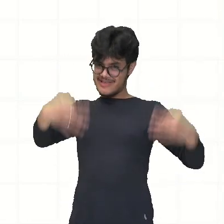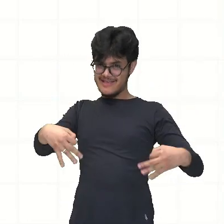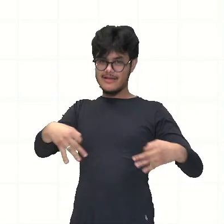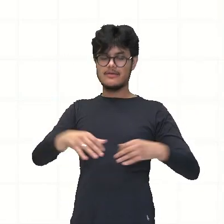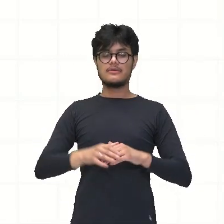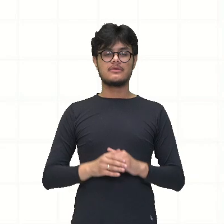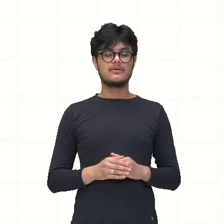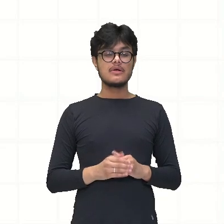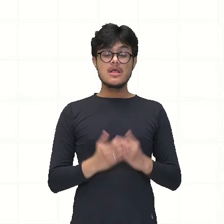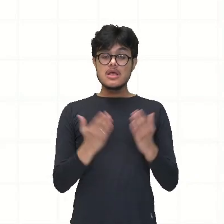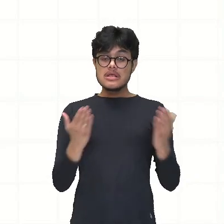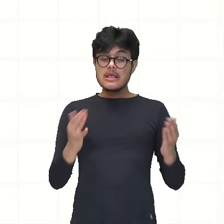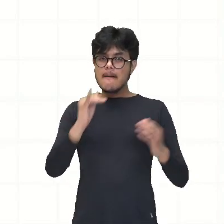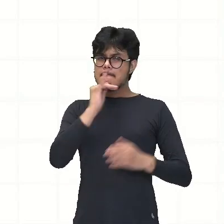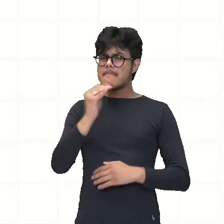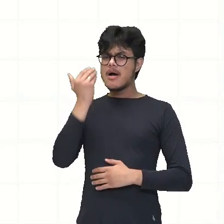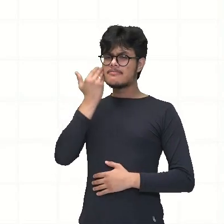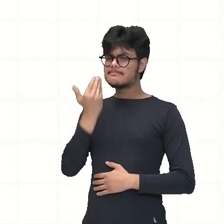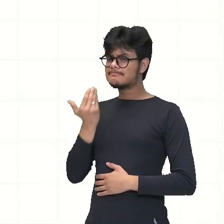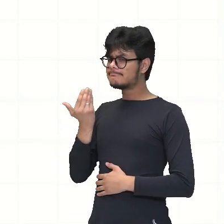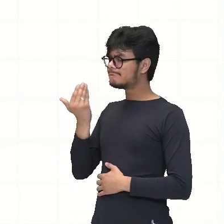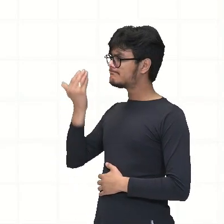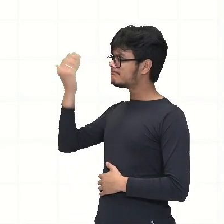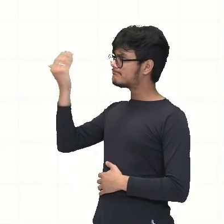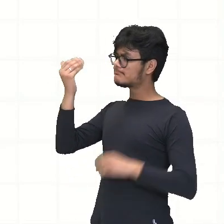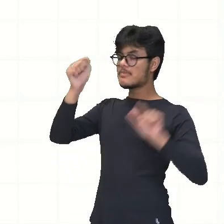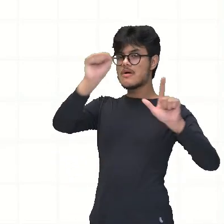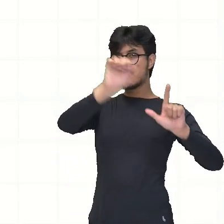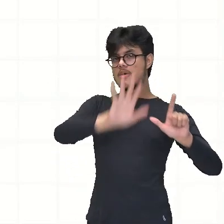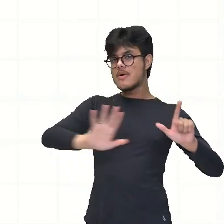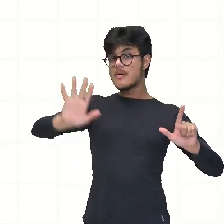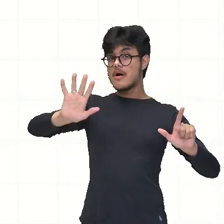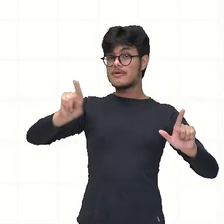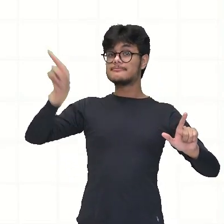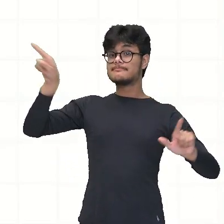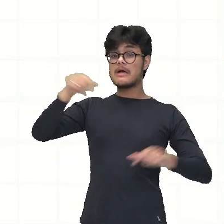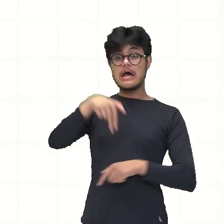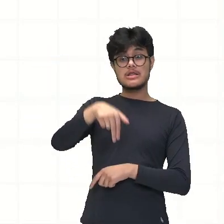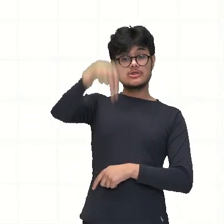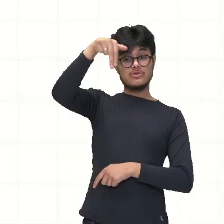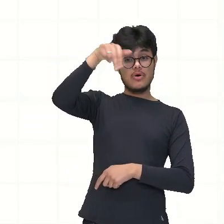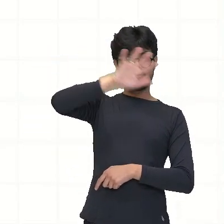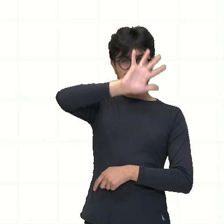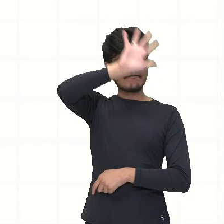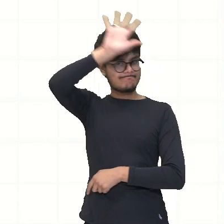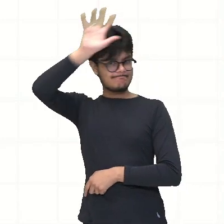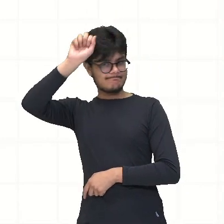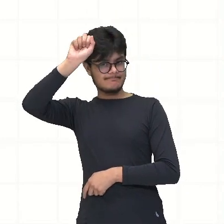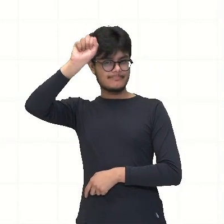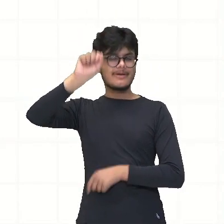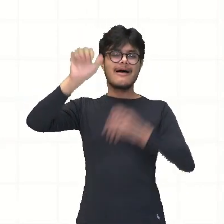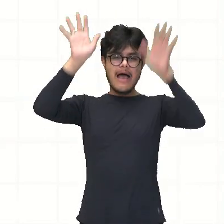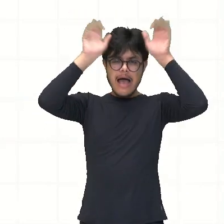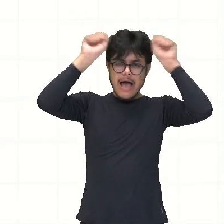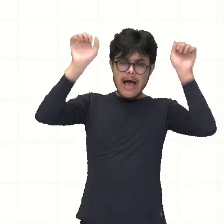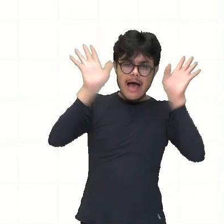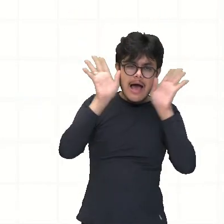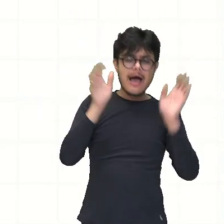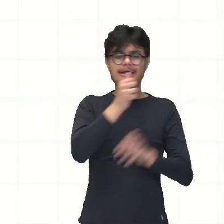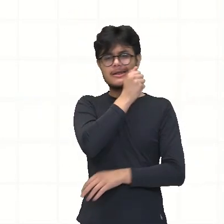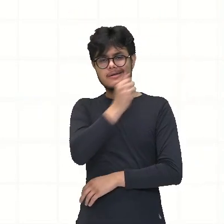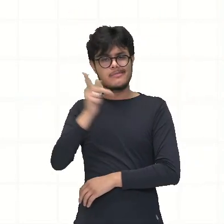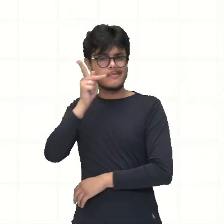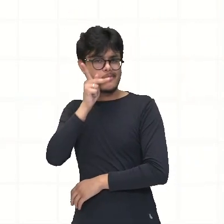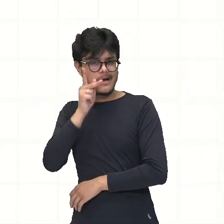E no mapinha, a gente colocou em destaque apenas a região norte, né? Acre, Rondônia, Amazonas, Roraima, Amapá, Pará